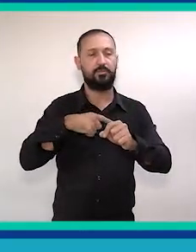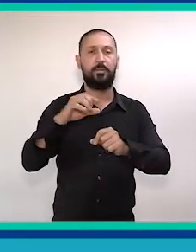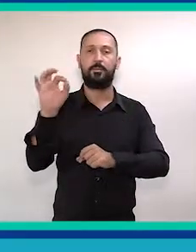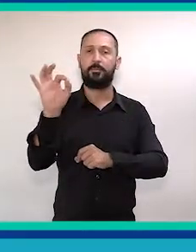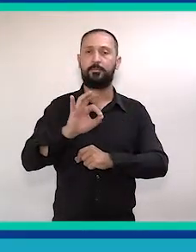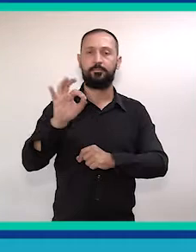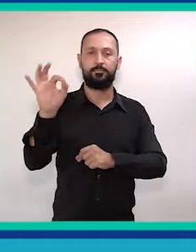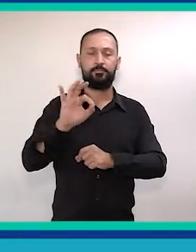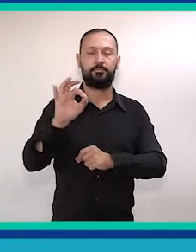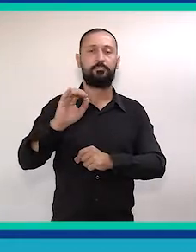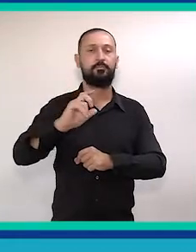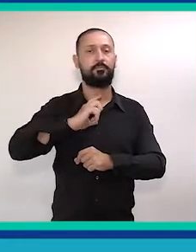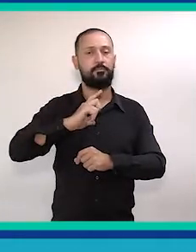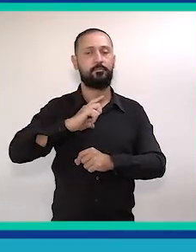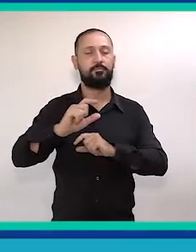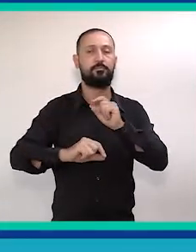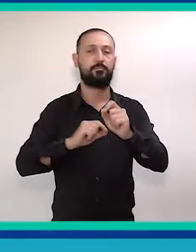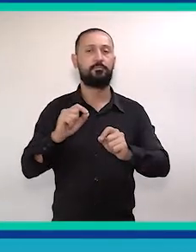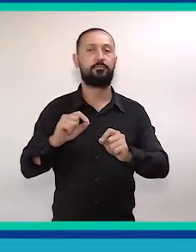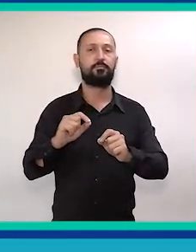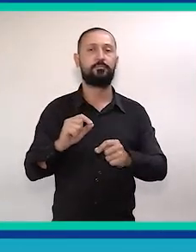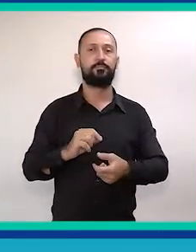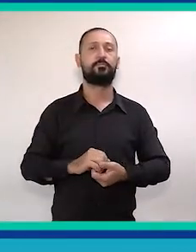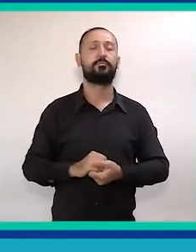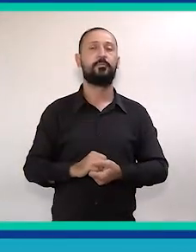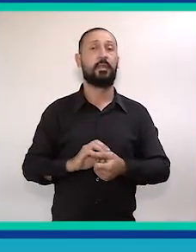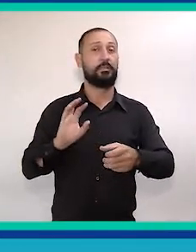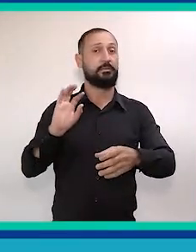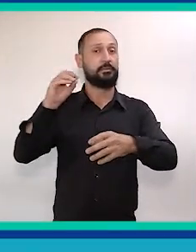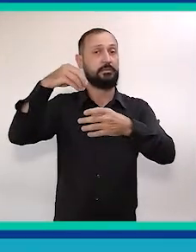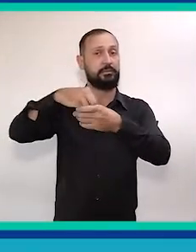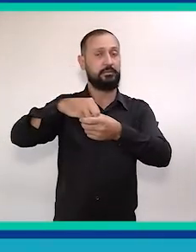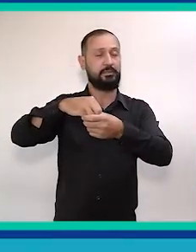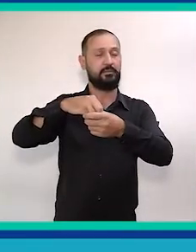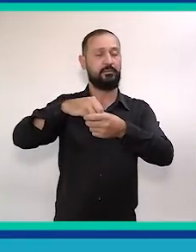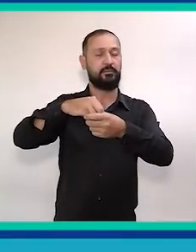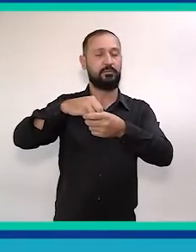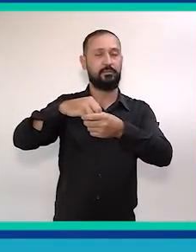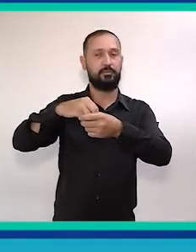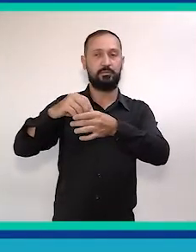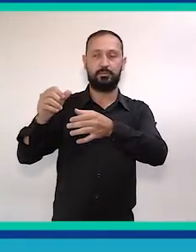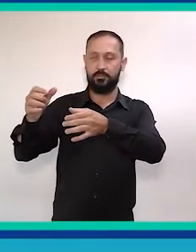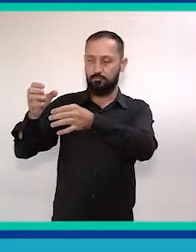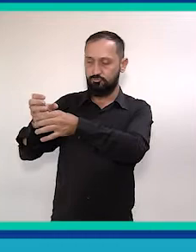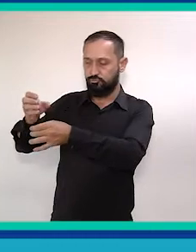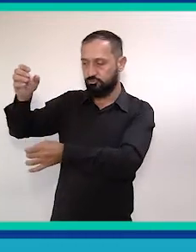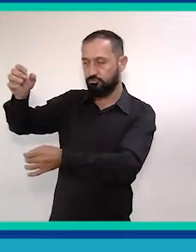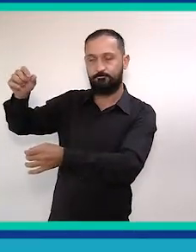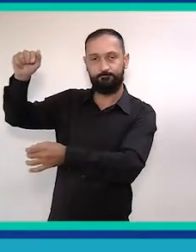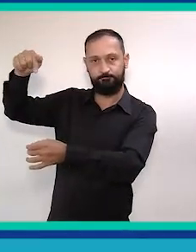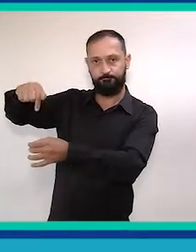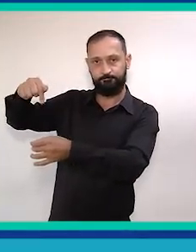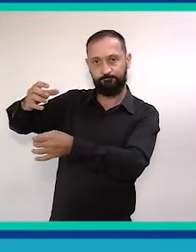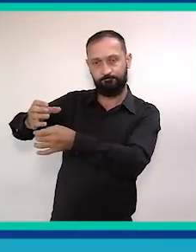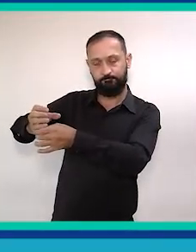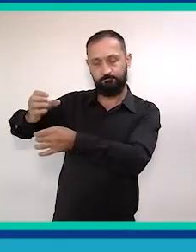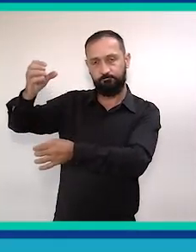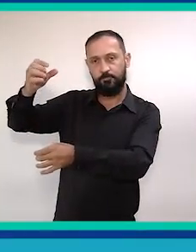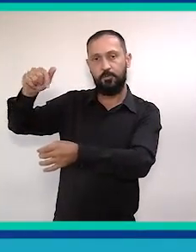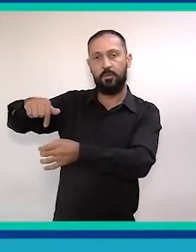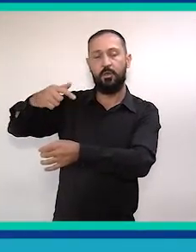coloquei a minha fração que eu obtive da exclusão molecular dentro dessa resina aqui, dentro dessa